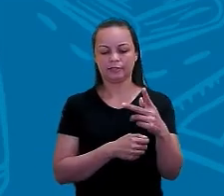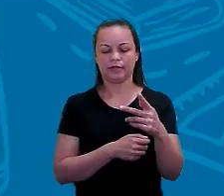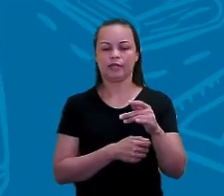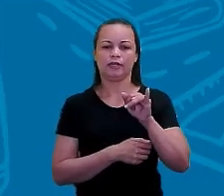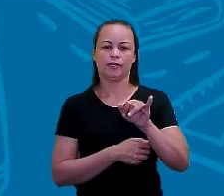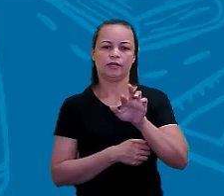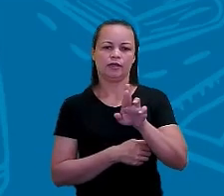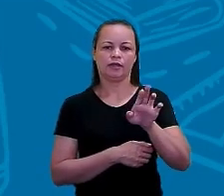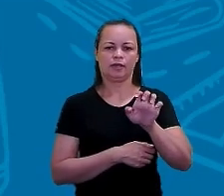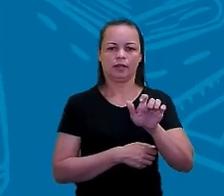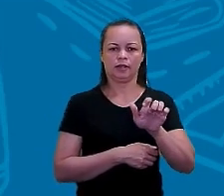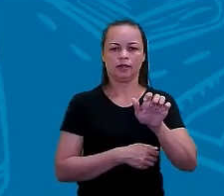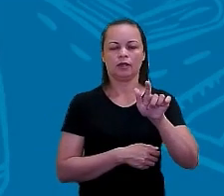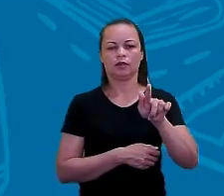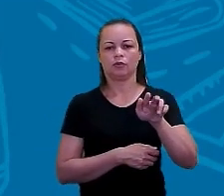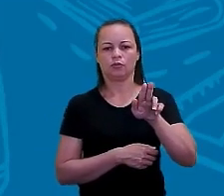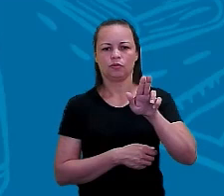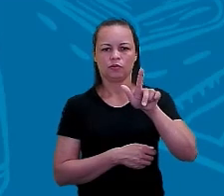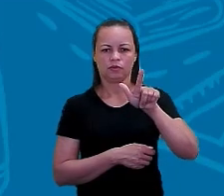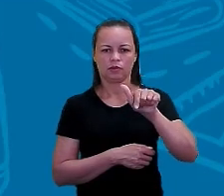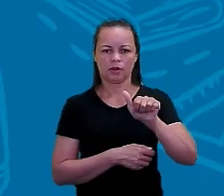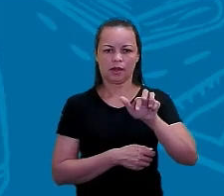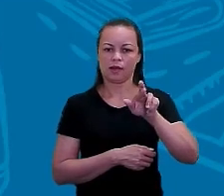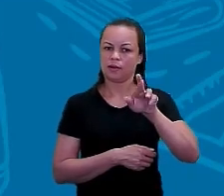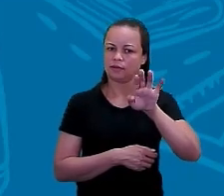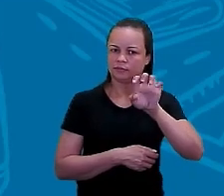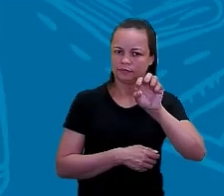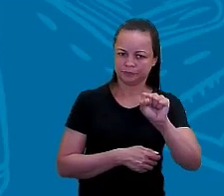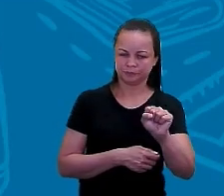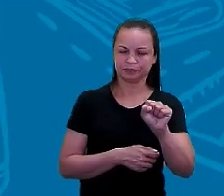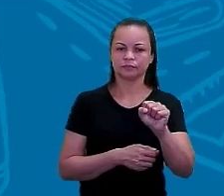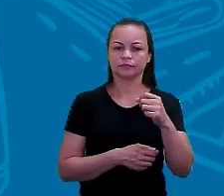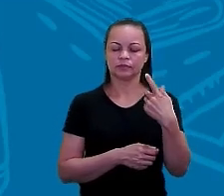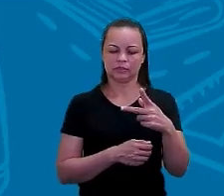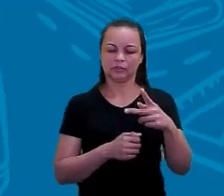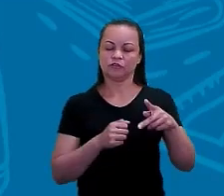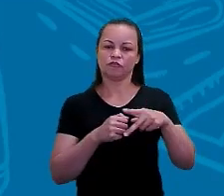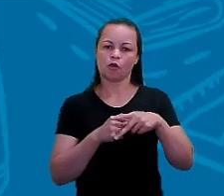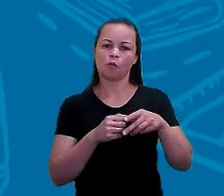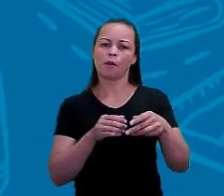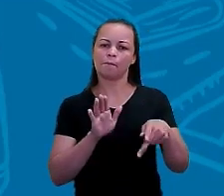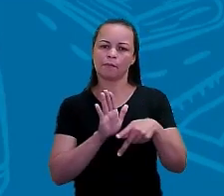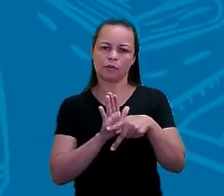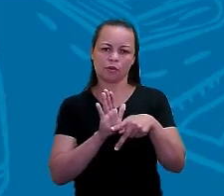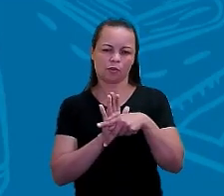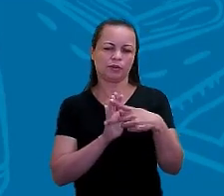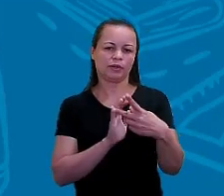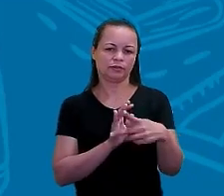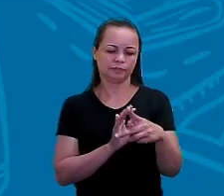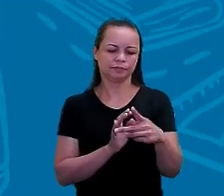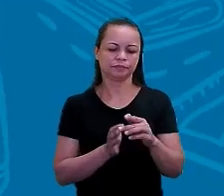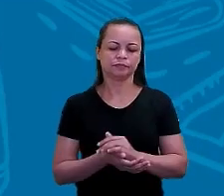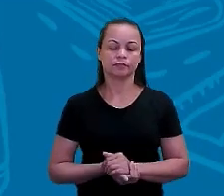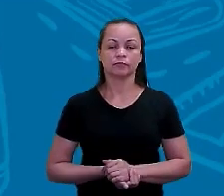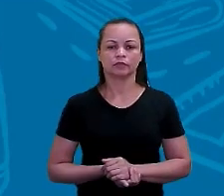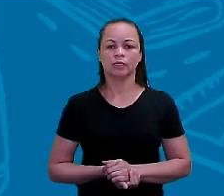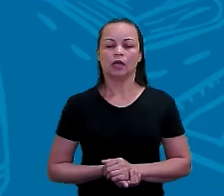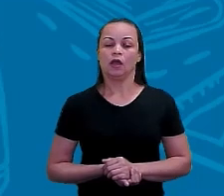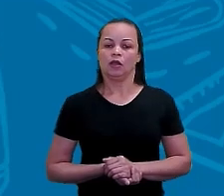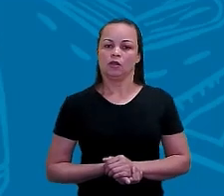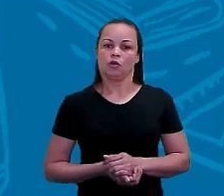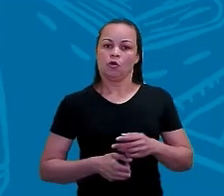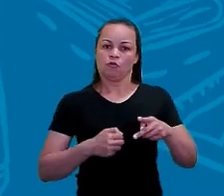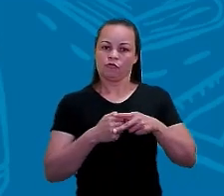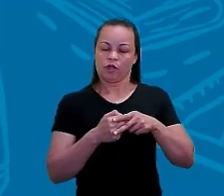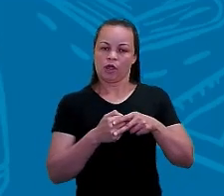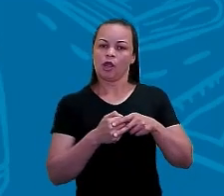irregulares. E verbo irregular em inglês, ele tem forma própria. Eu costumo dizer que verbo irregular mora